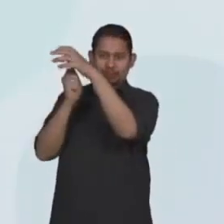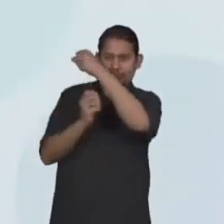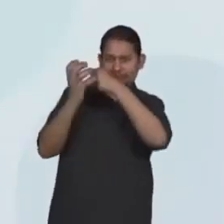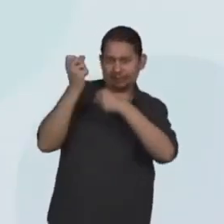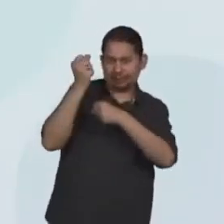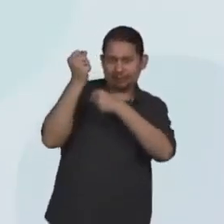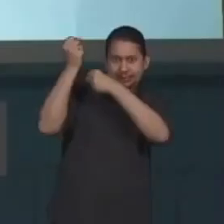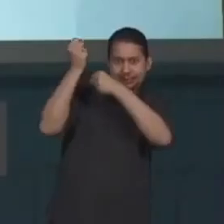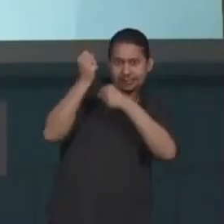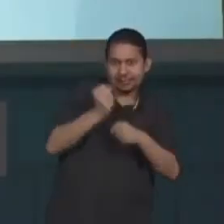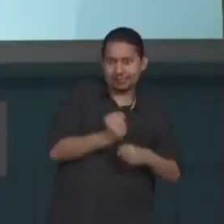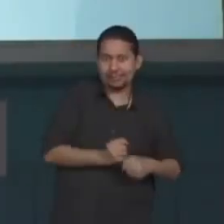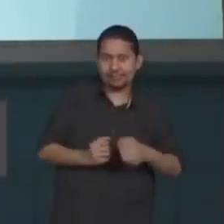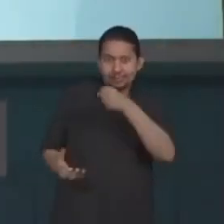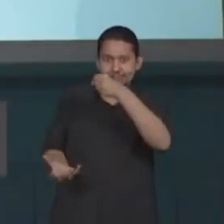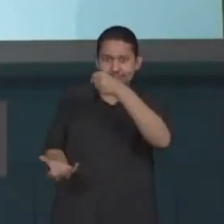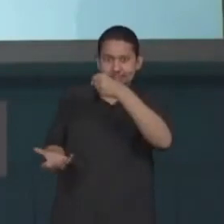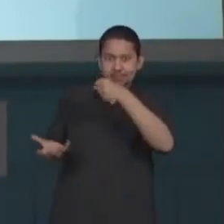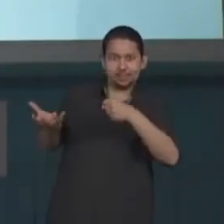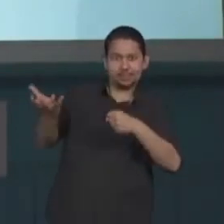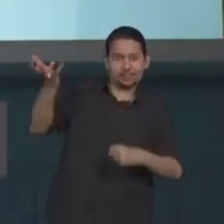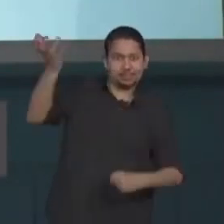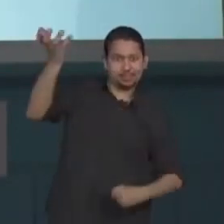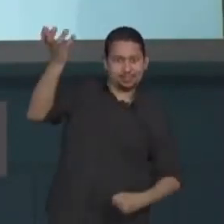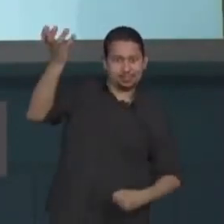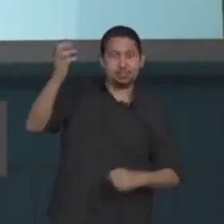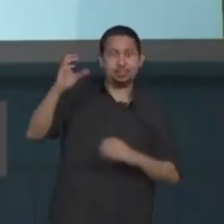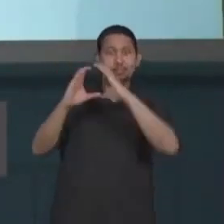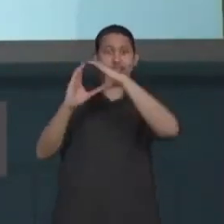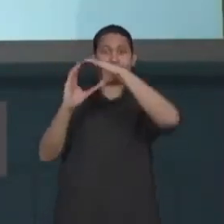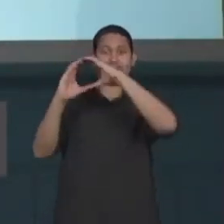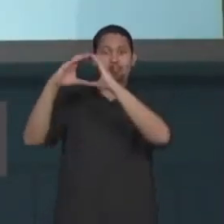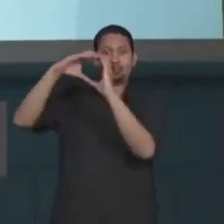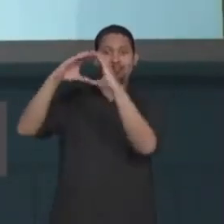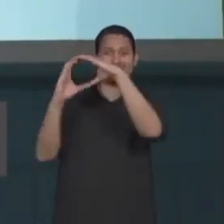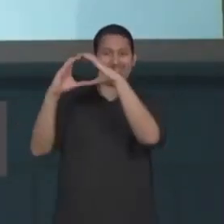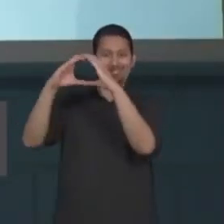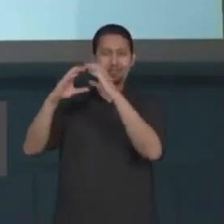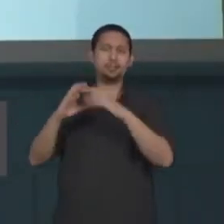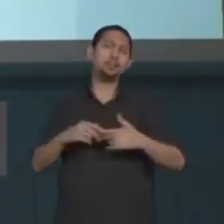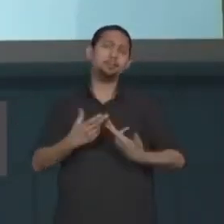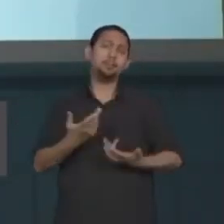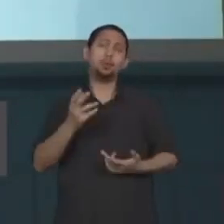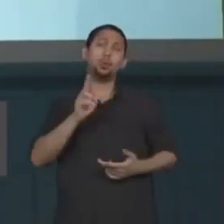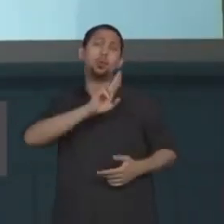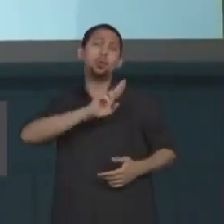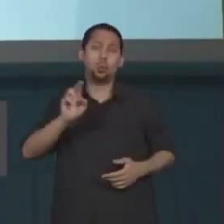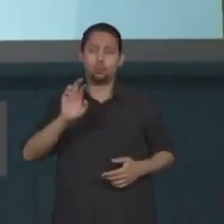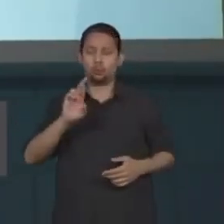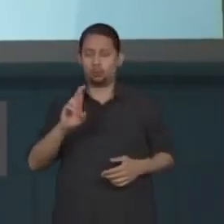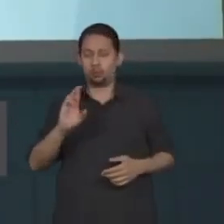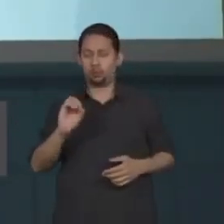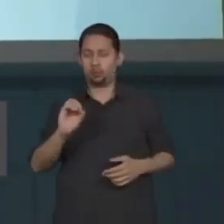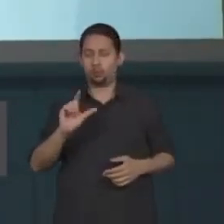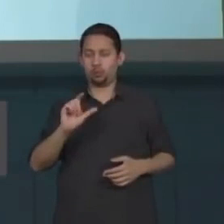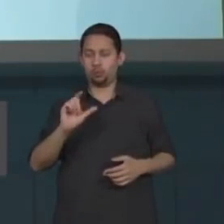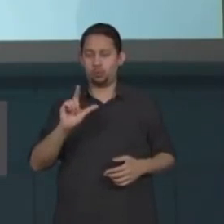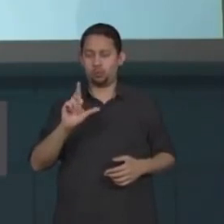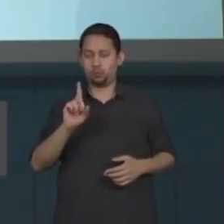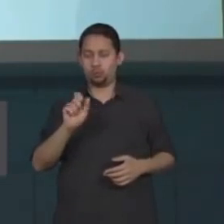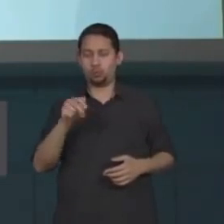cordas ou fios. Então, para que servem as polias? Algumas pessoas conhecem também como nome de roldanas. Elas